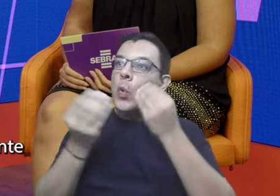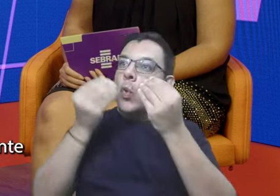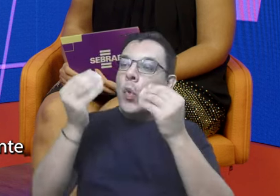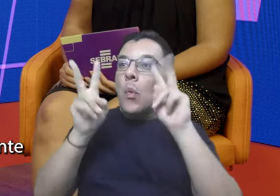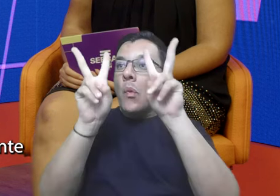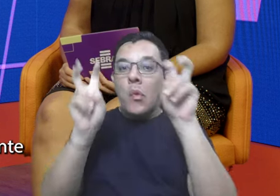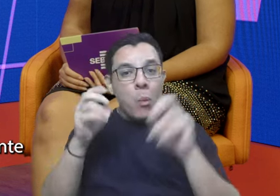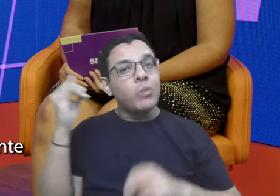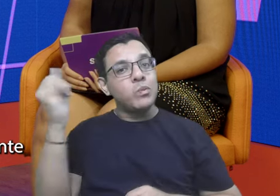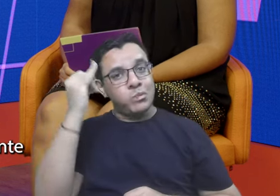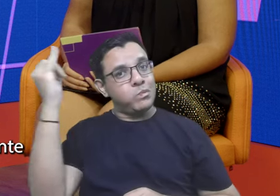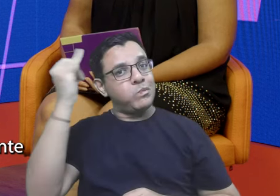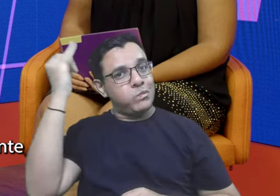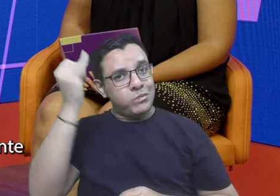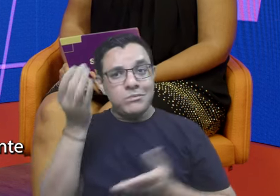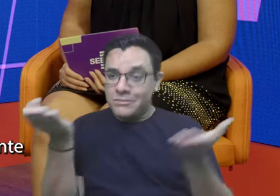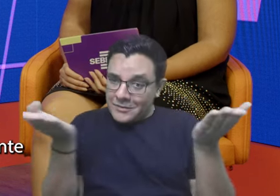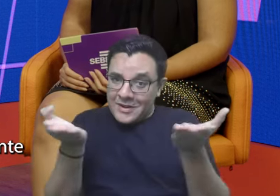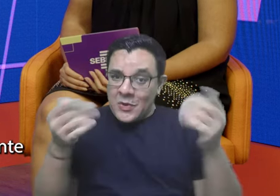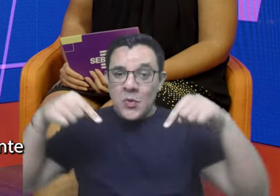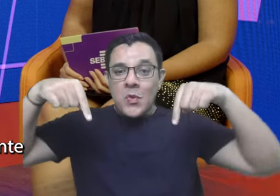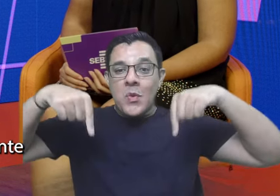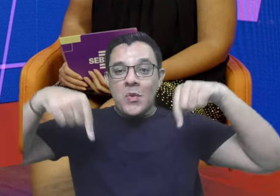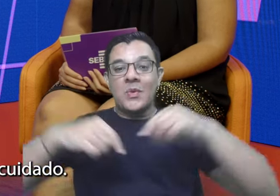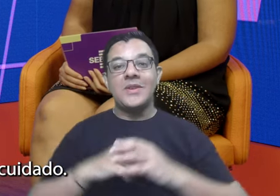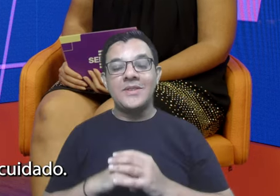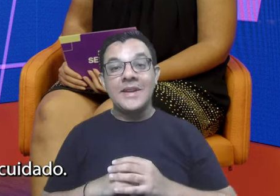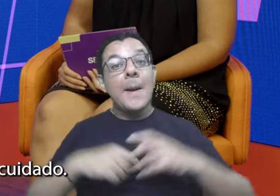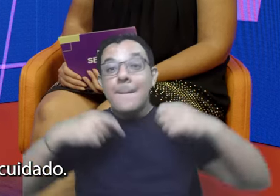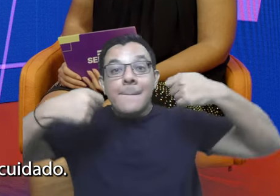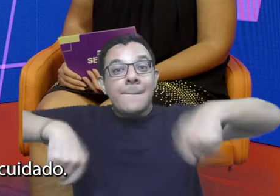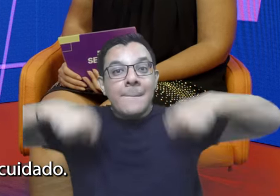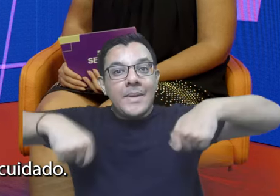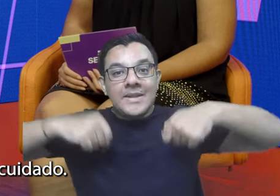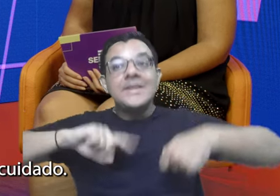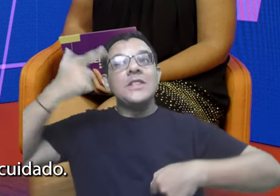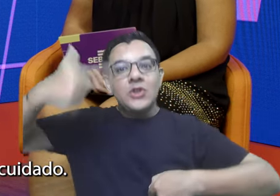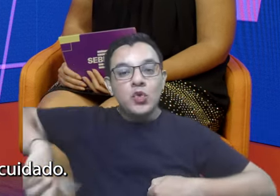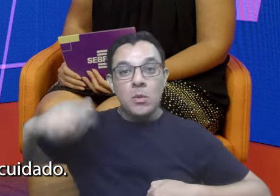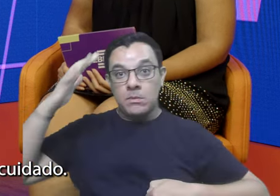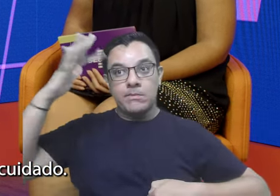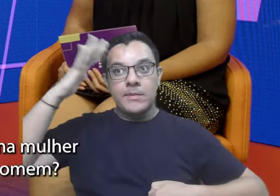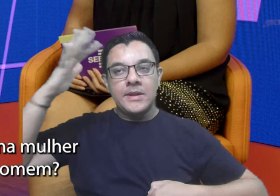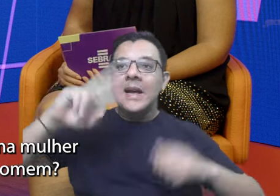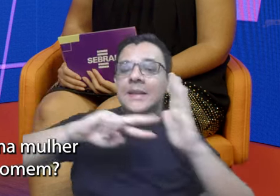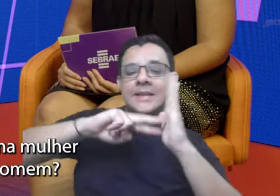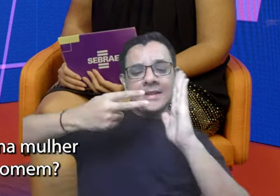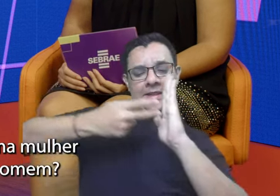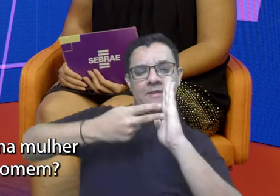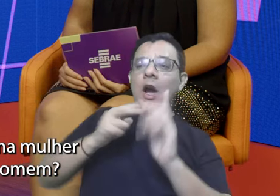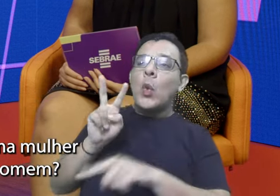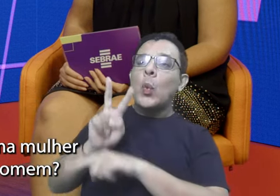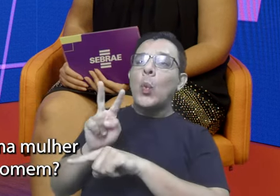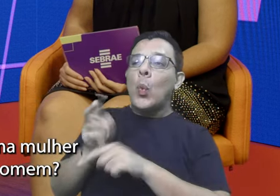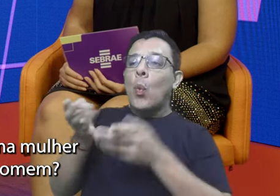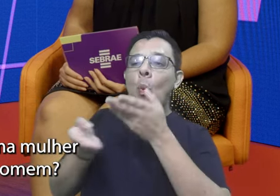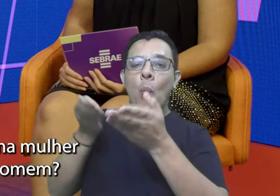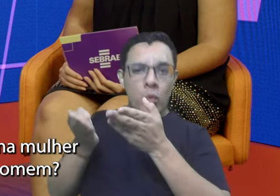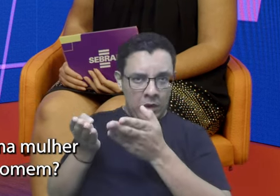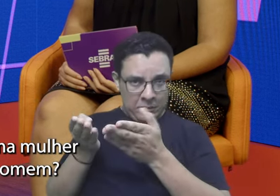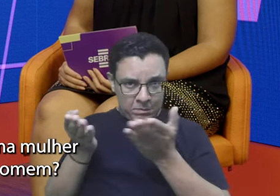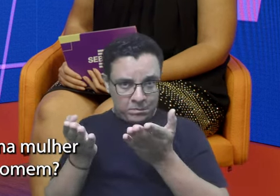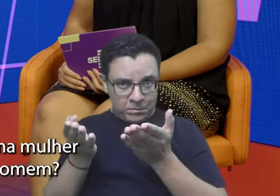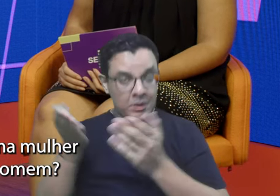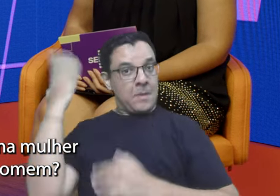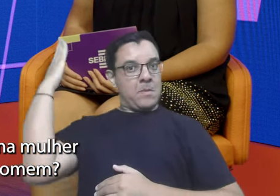sobre um tema tão importante na atualidade Então precisamos ressignificar o cuidado então o que que era o cuidado para uma